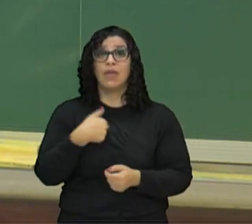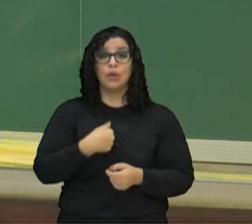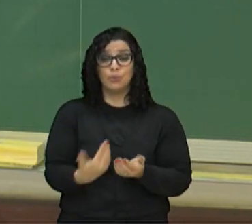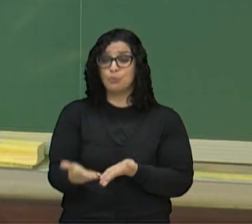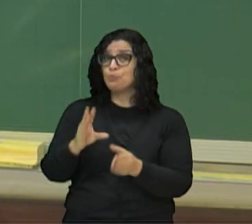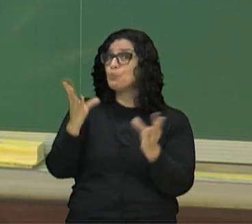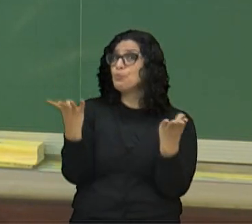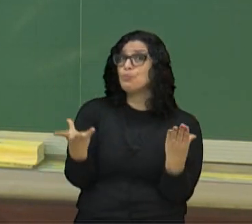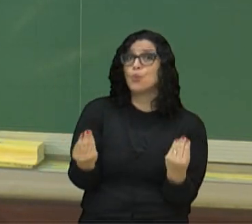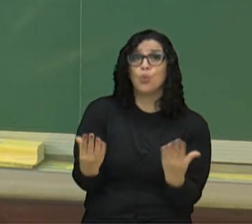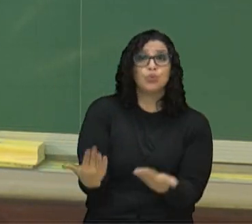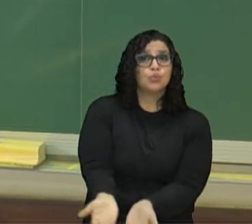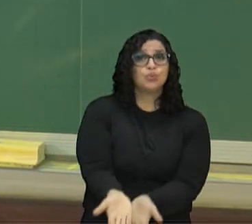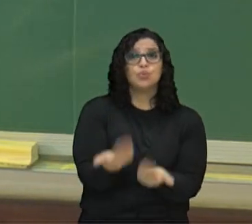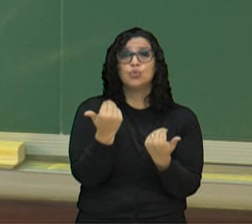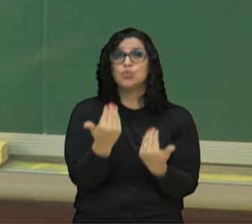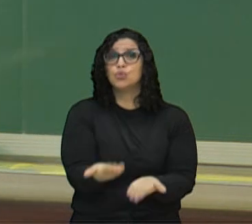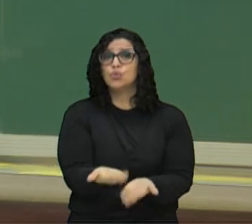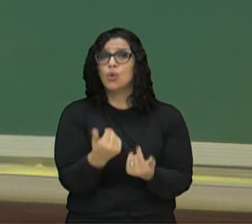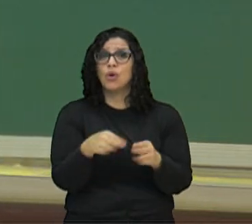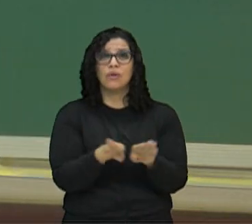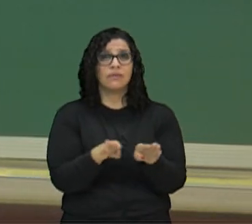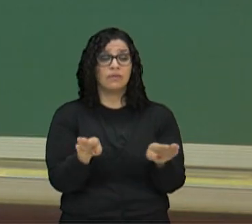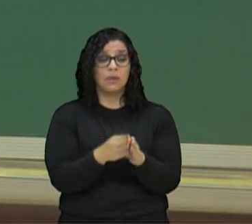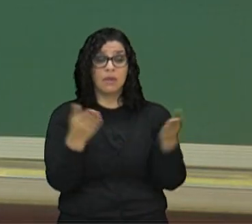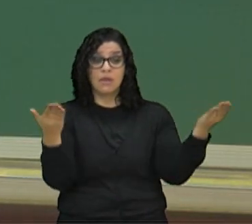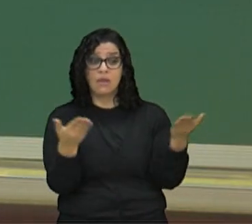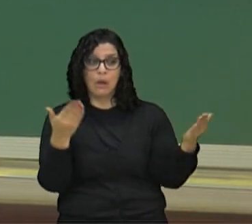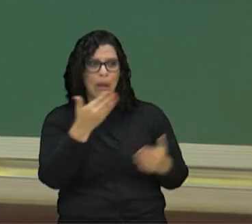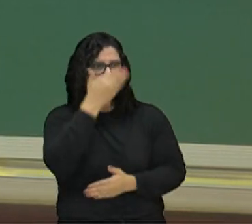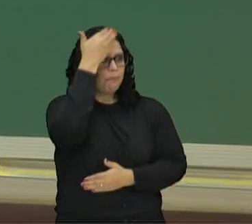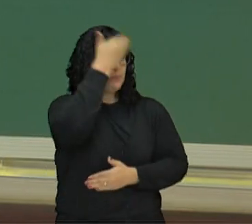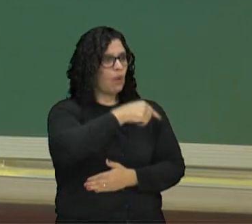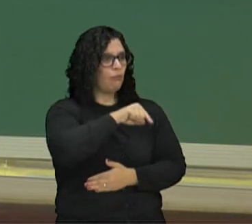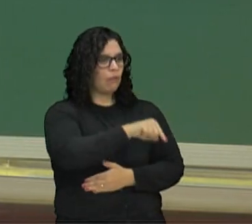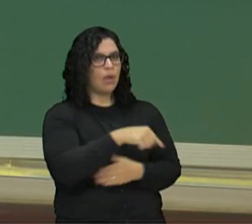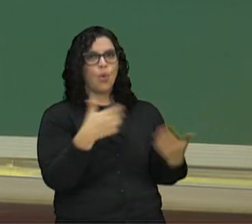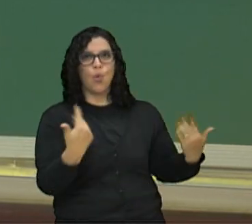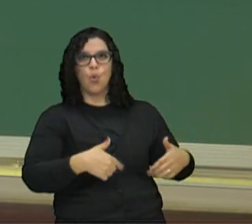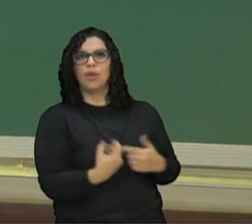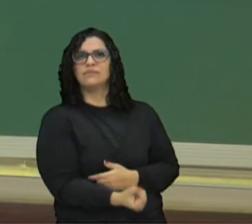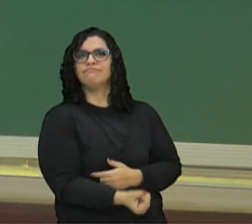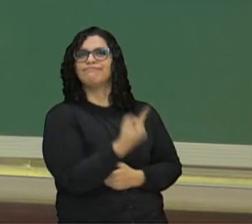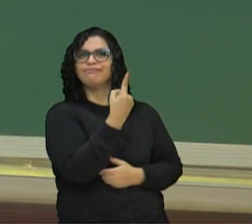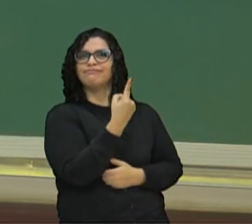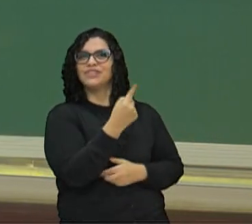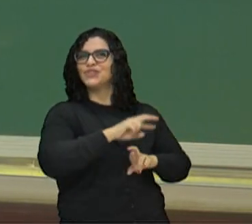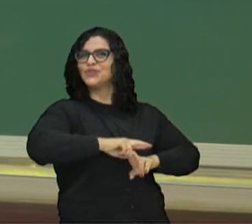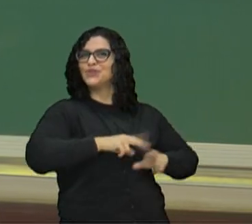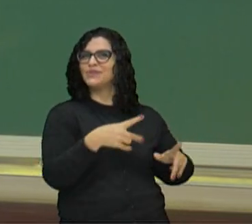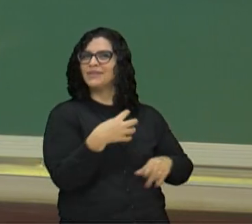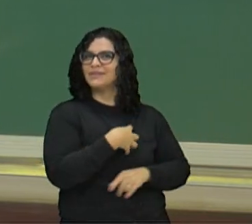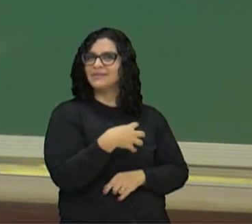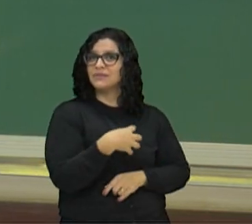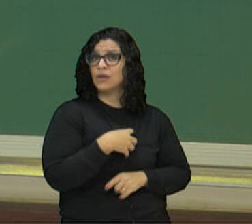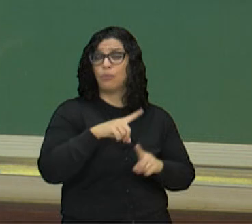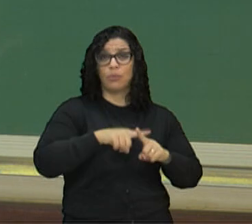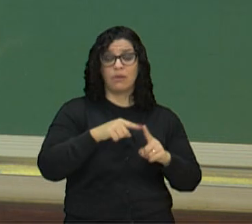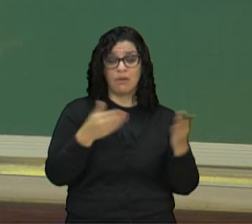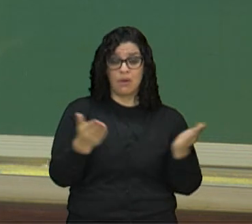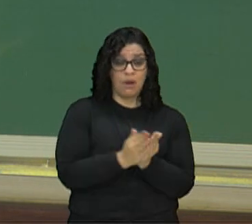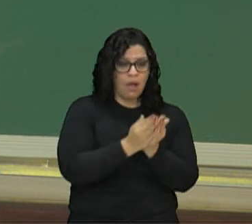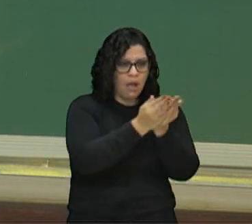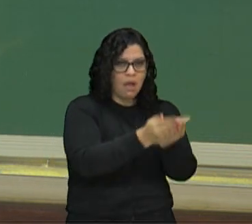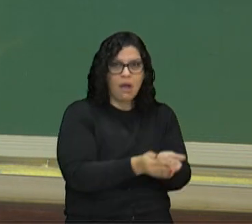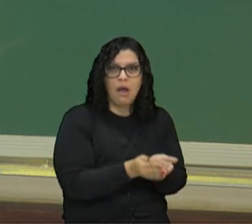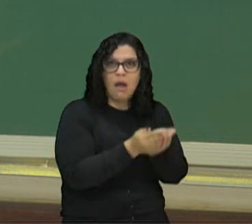muito jovem e ele estava diante de um elemento muito estranho. Ele estava